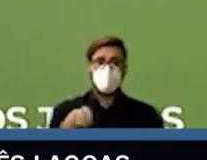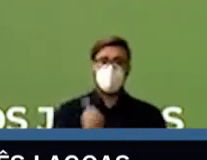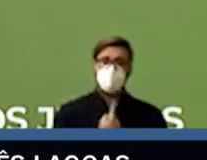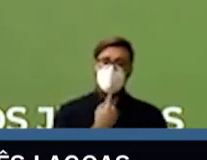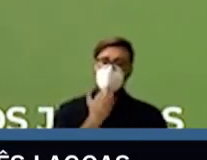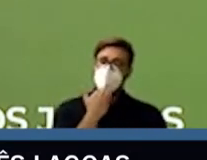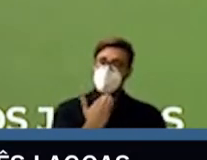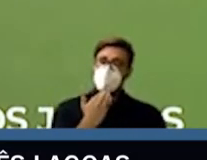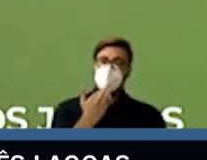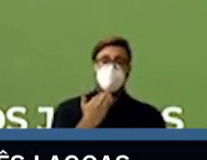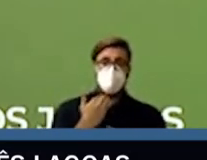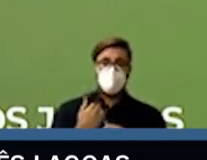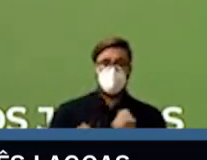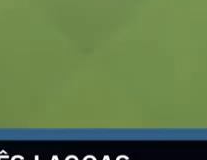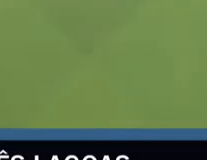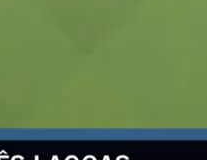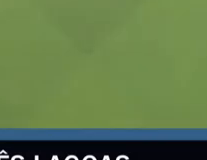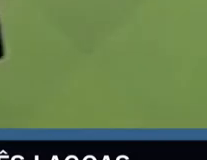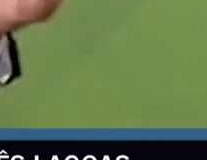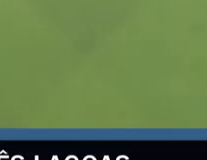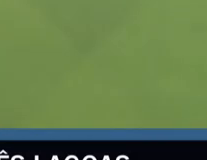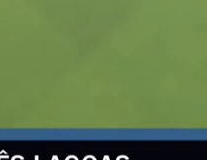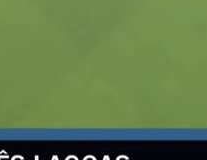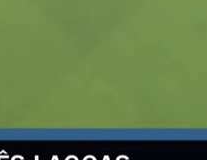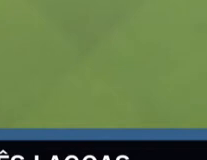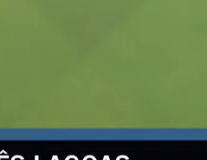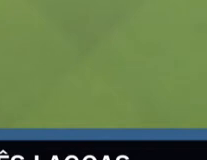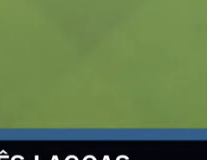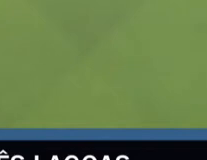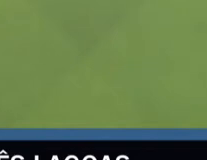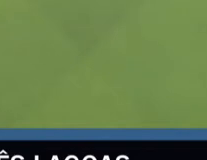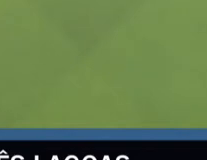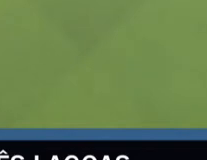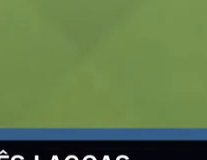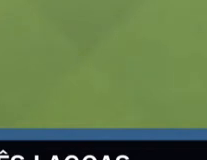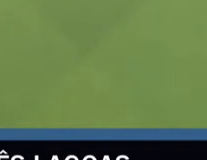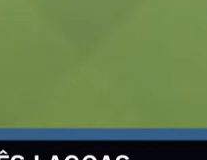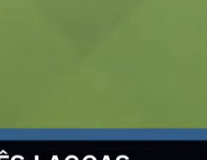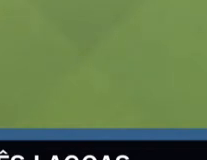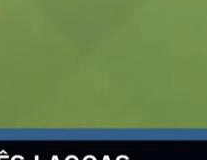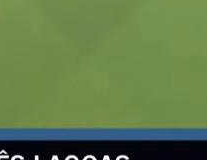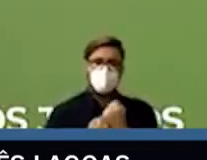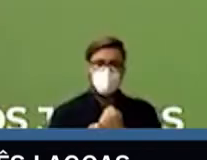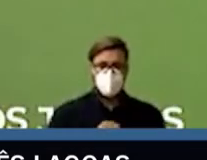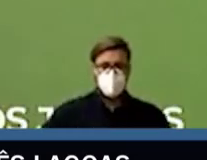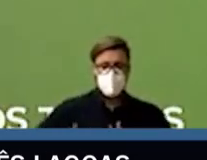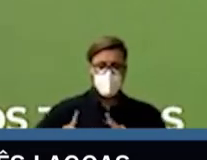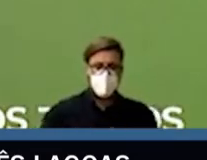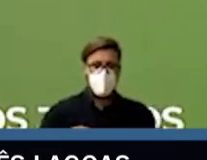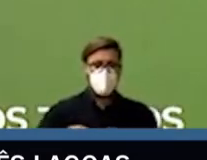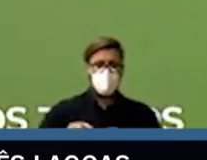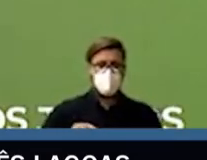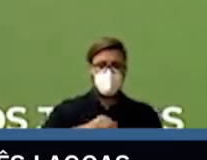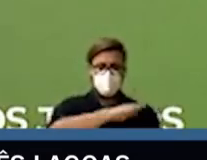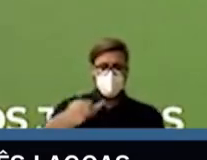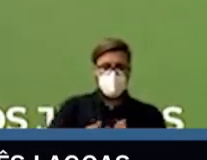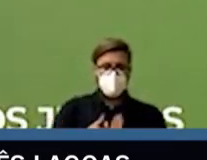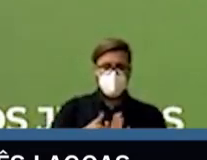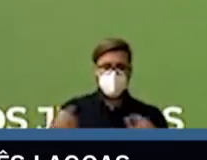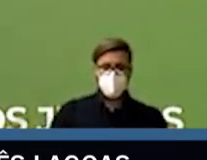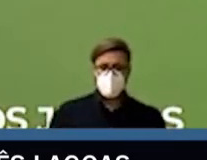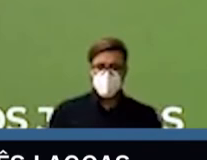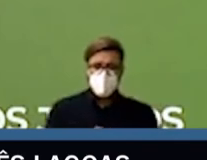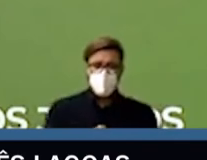que fazer esse esforço coletivo é um esforço de todos nós na ocasião fez novamente um apelo aos moradores uma pandemia